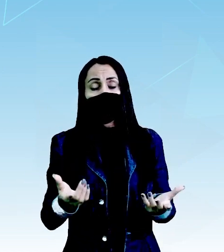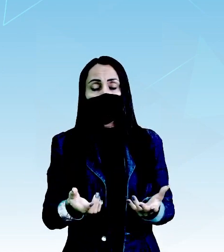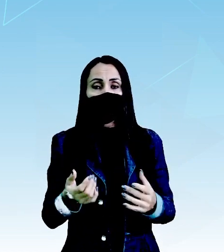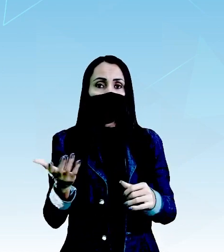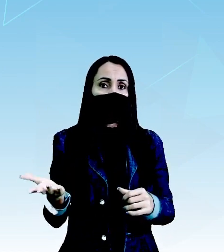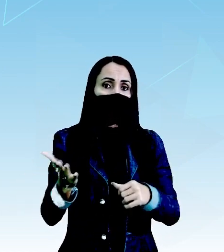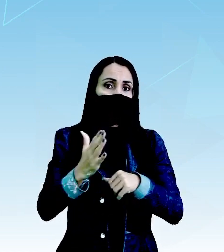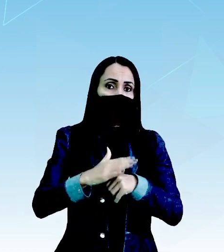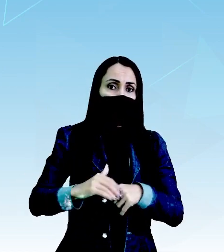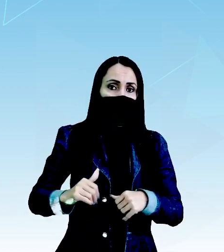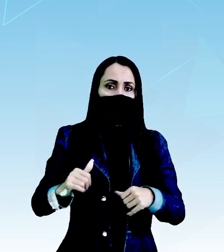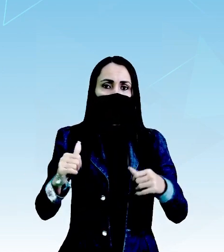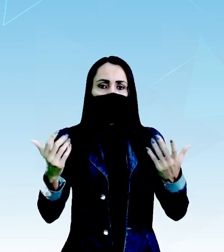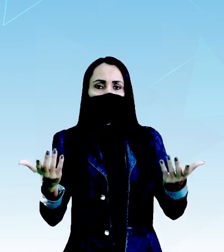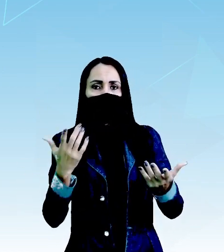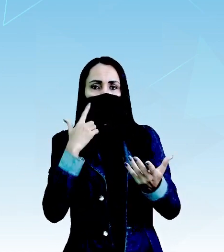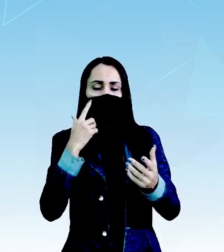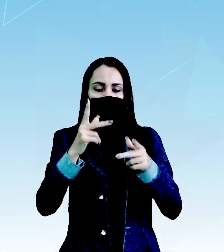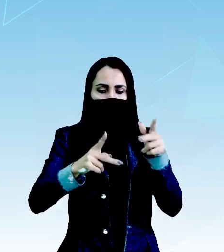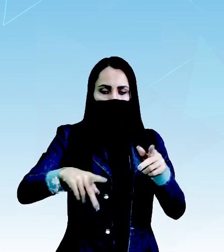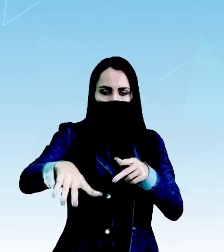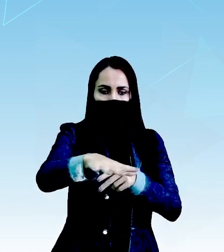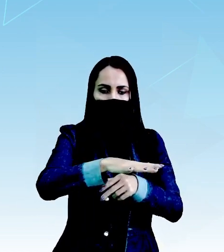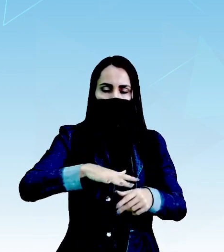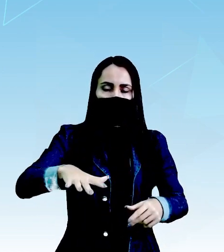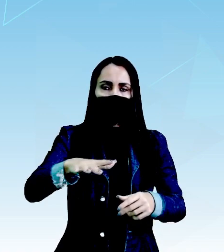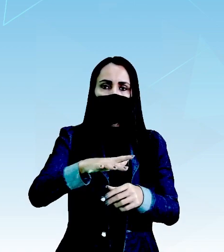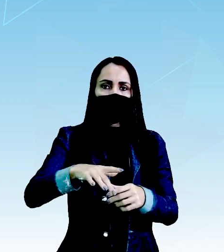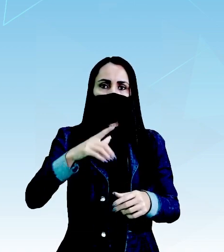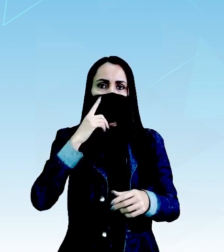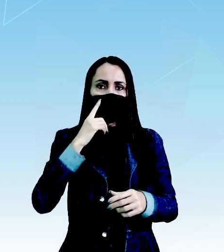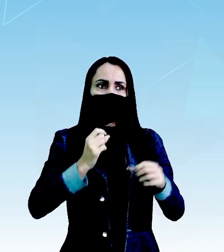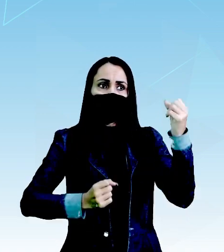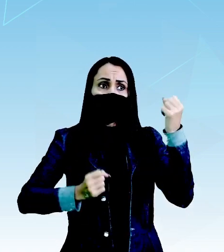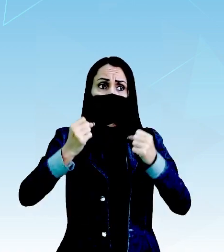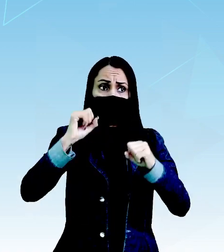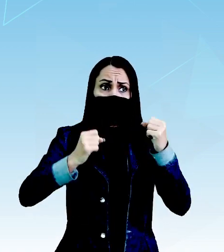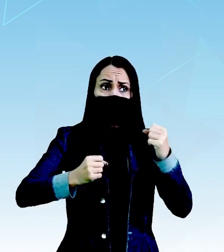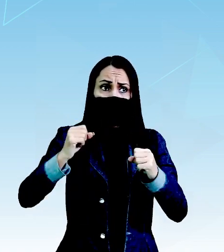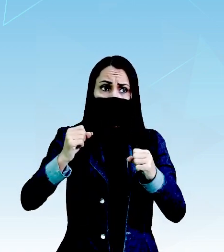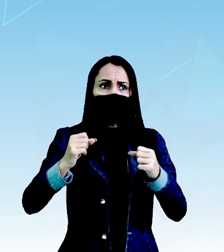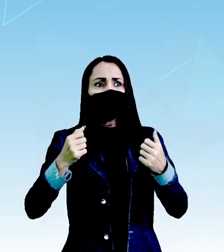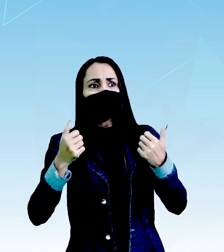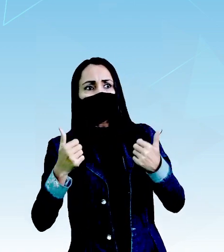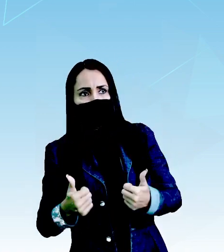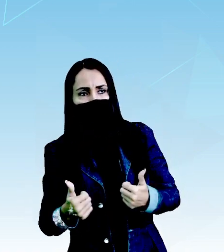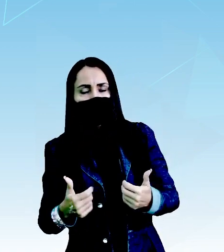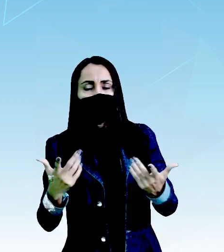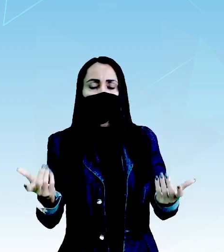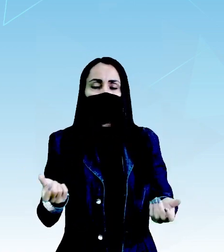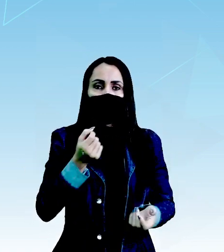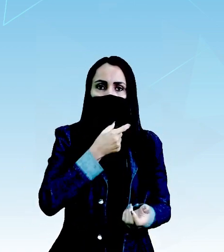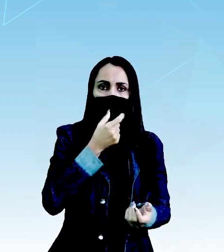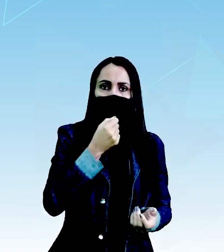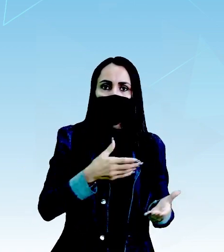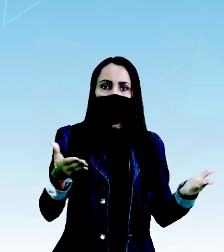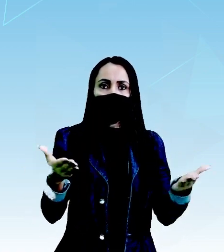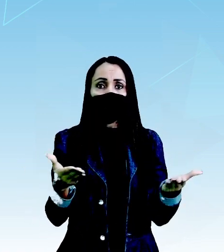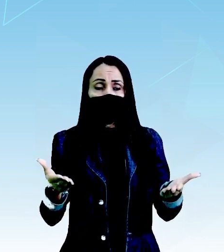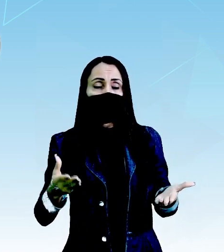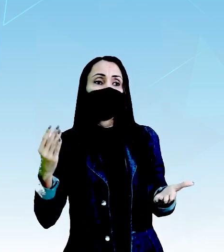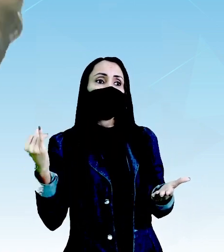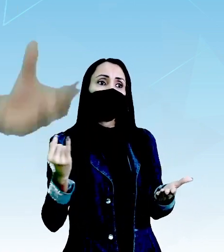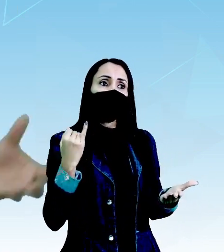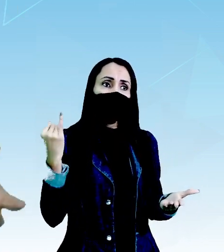por grande parte do público consumidor da indústria. Justamente a comédia hoje tem um papel importante, que